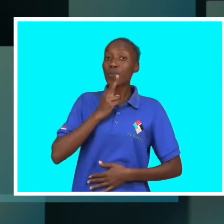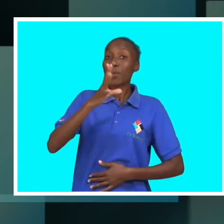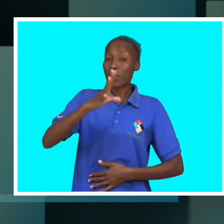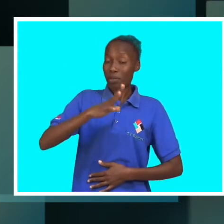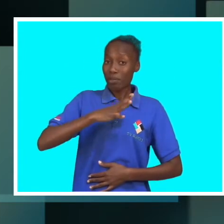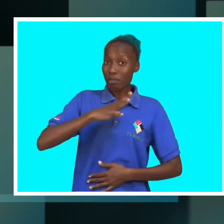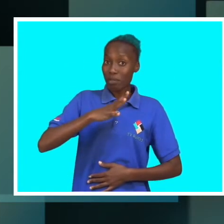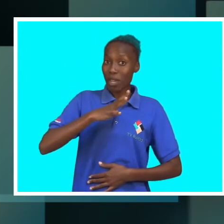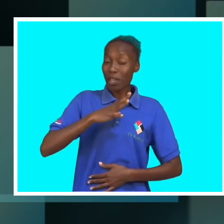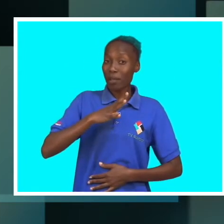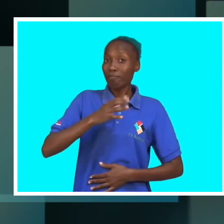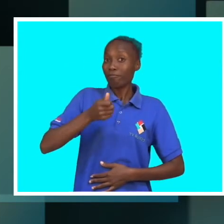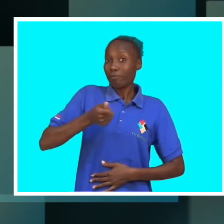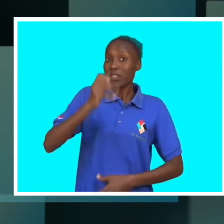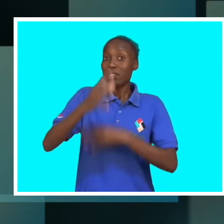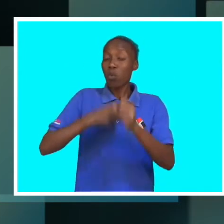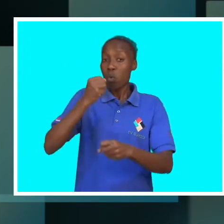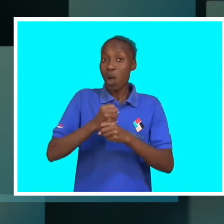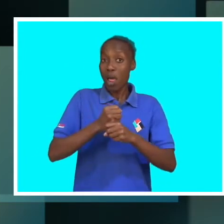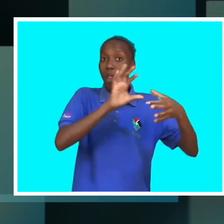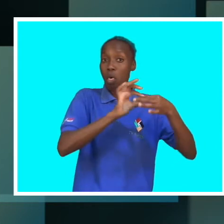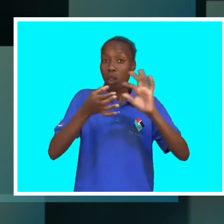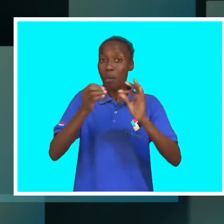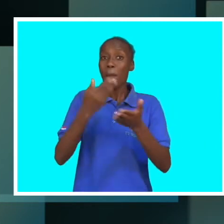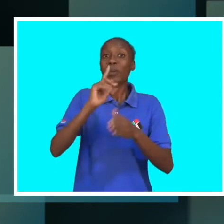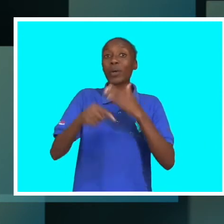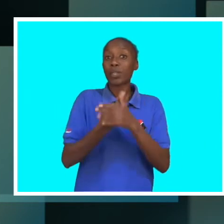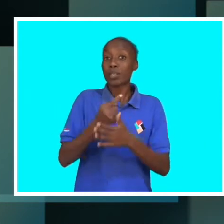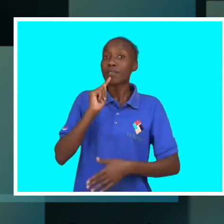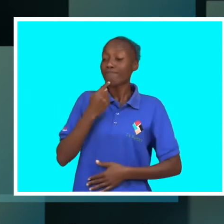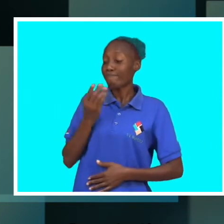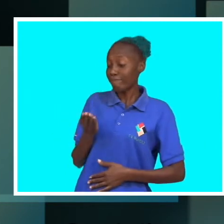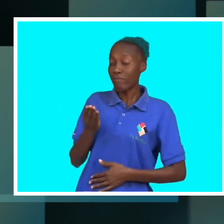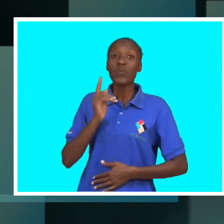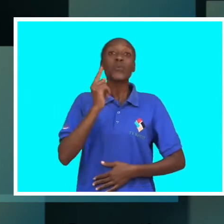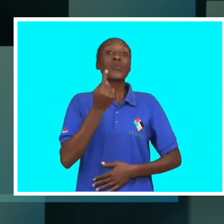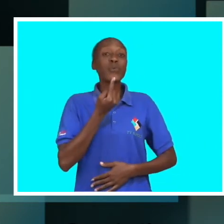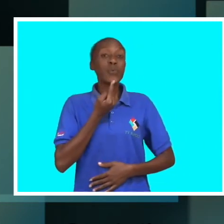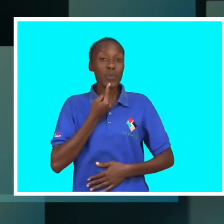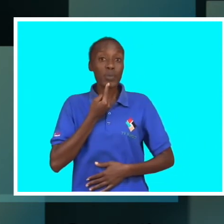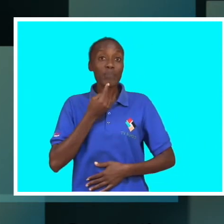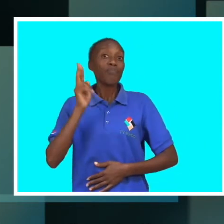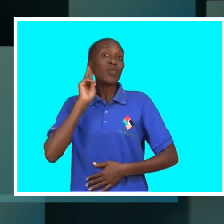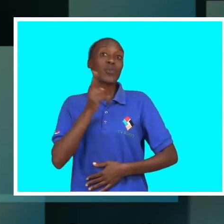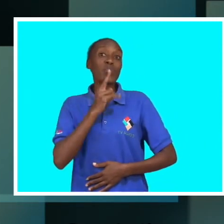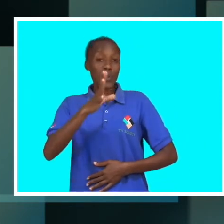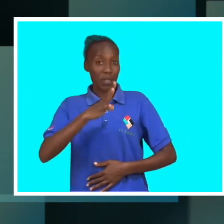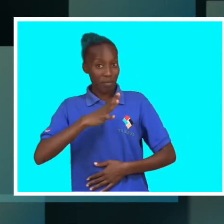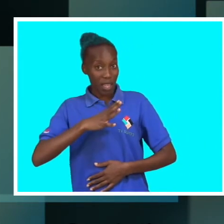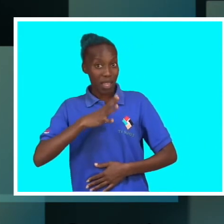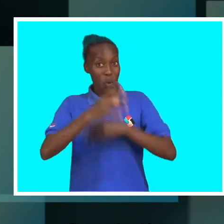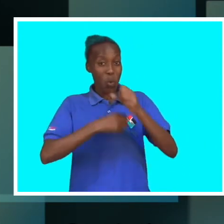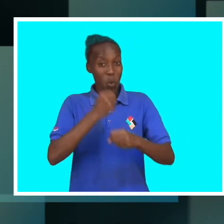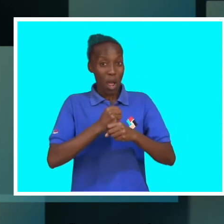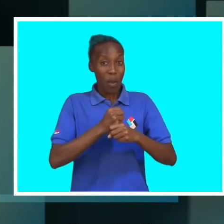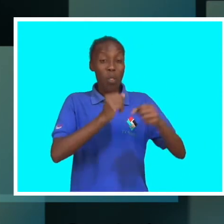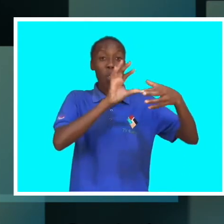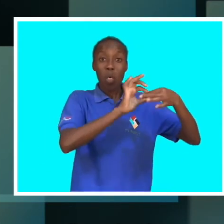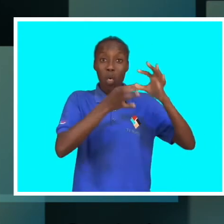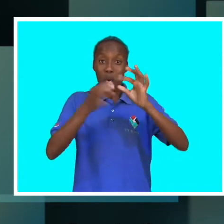têm o seu ano olímpico. Por que é que isto acontece? Os surdos têm o seu ano olímpico porque eles